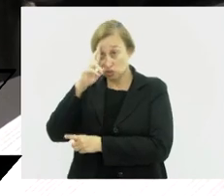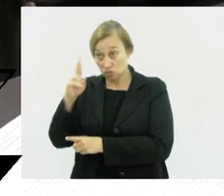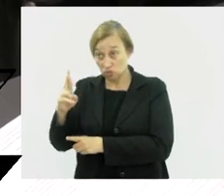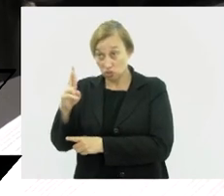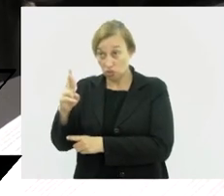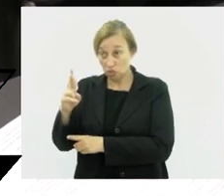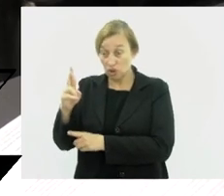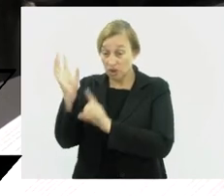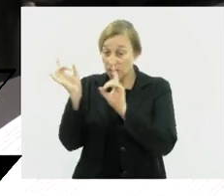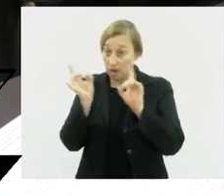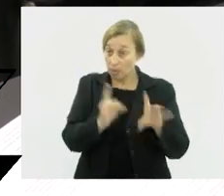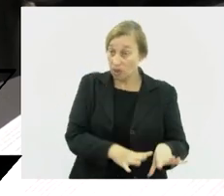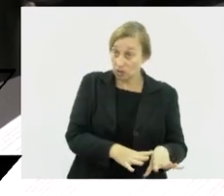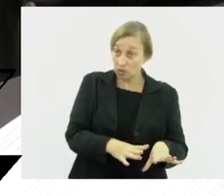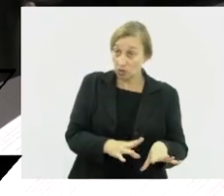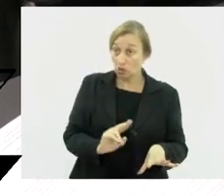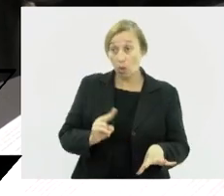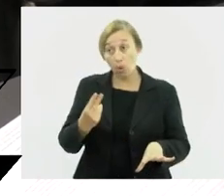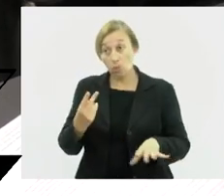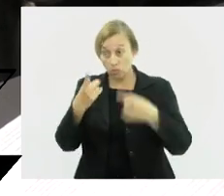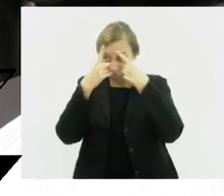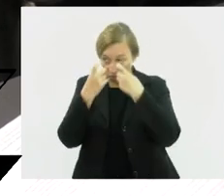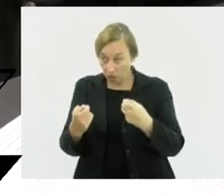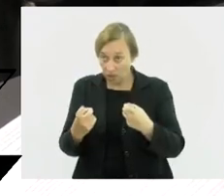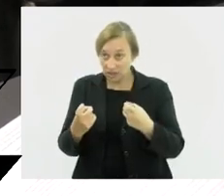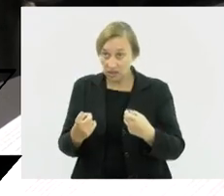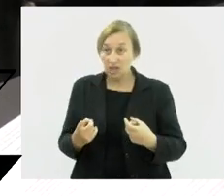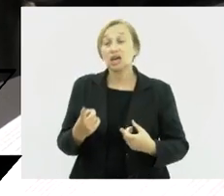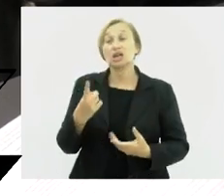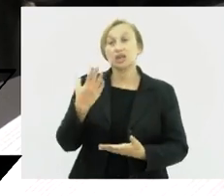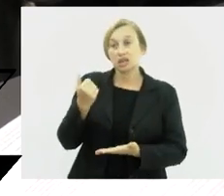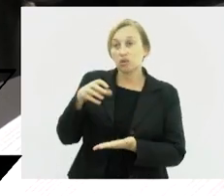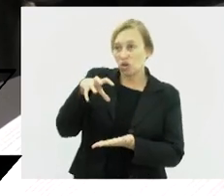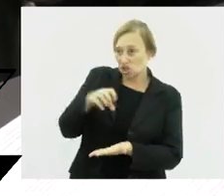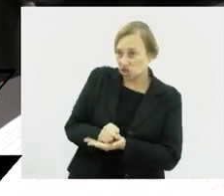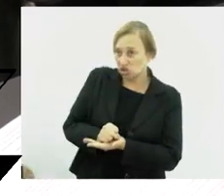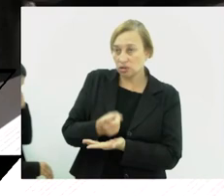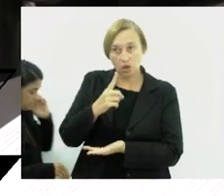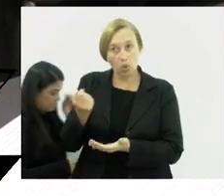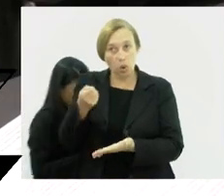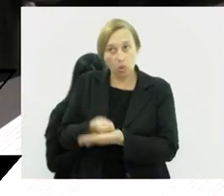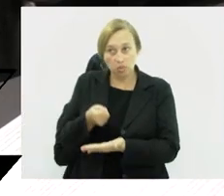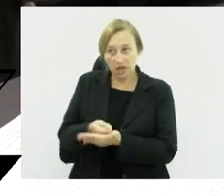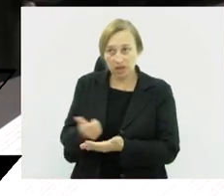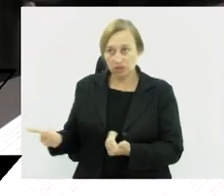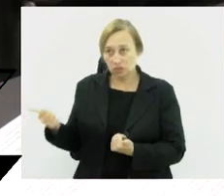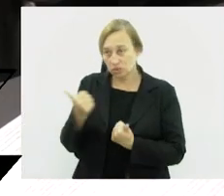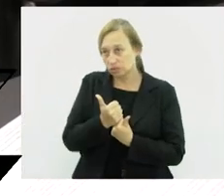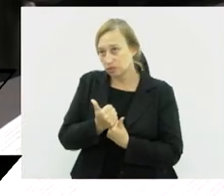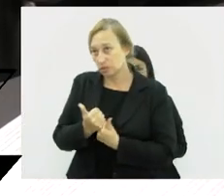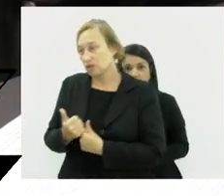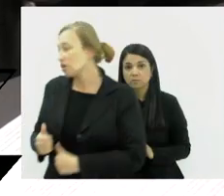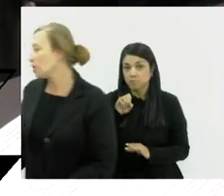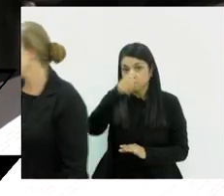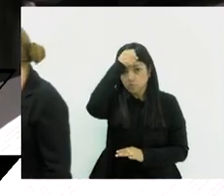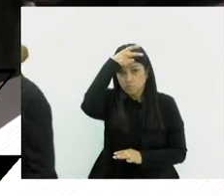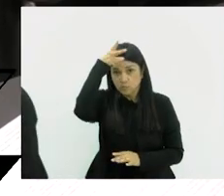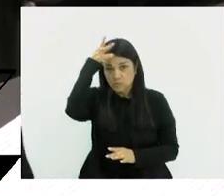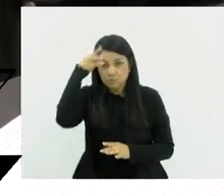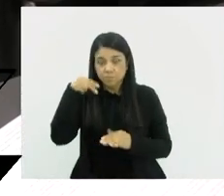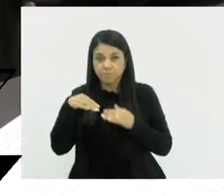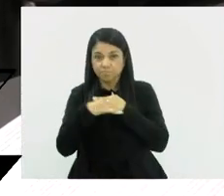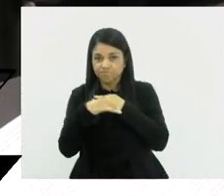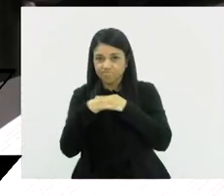do Rio de Janeiro, o Registro Geral dos Animais ele não é obrigatório, apenas no município do Rio de Janeiro. E